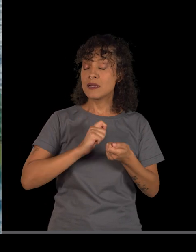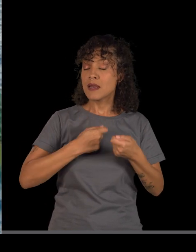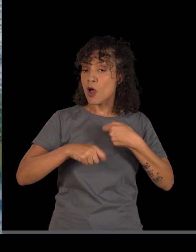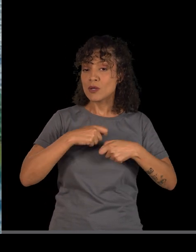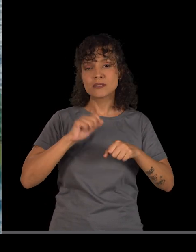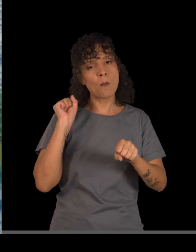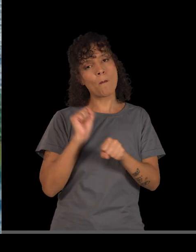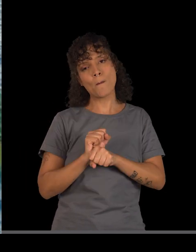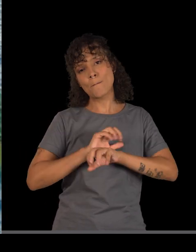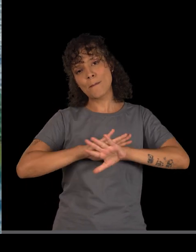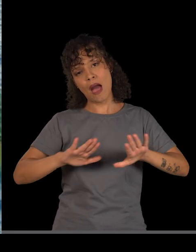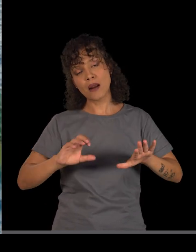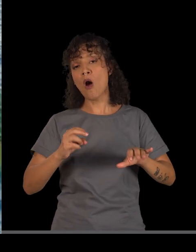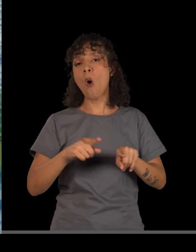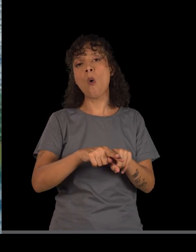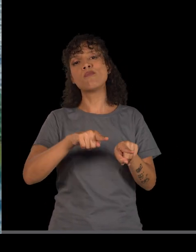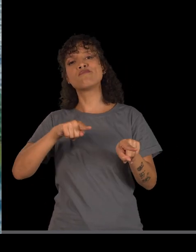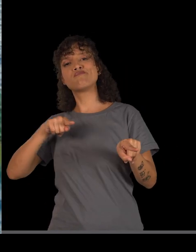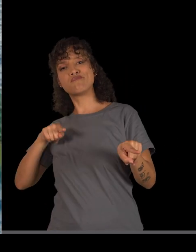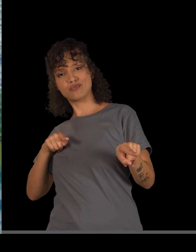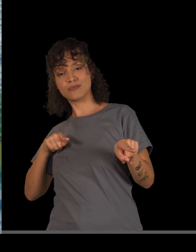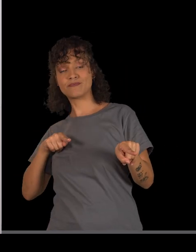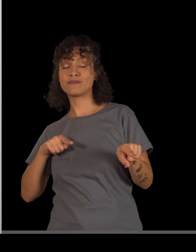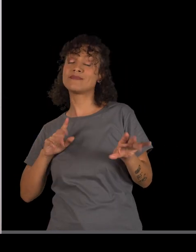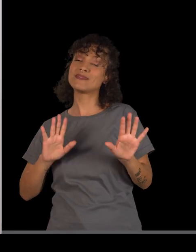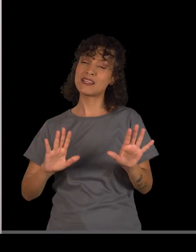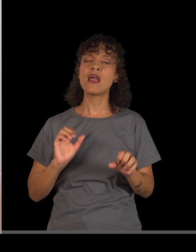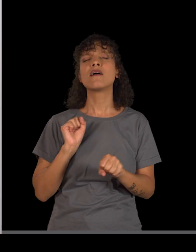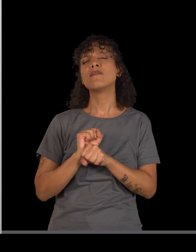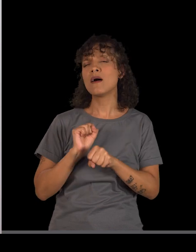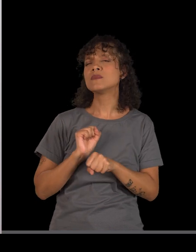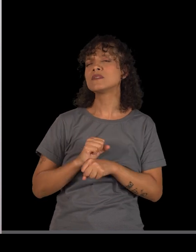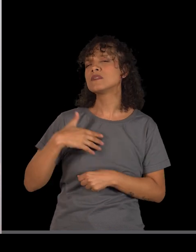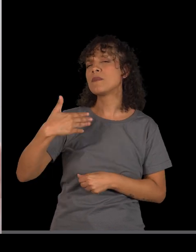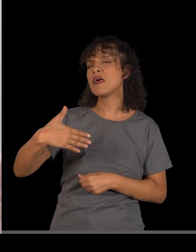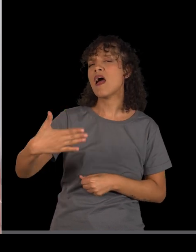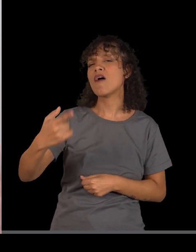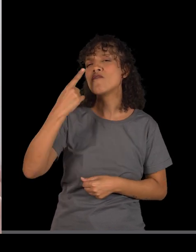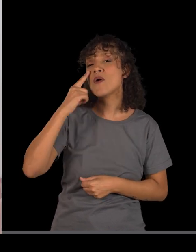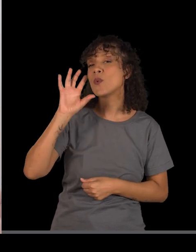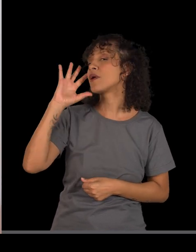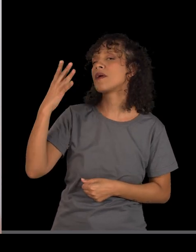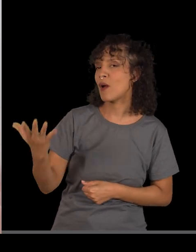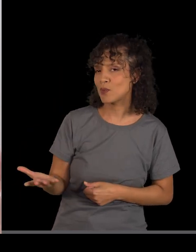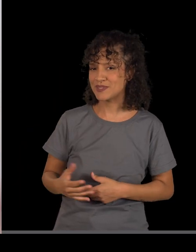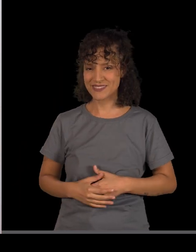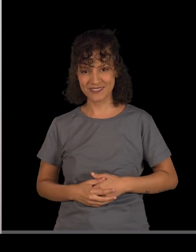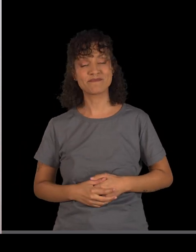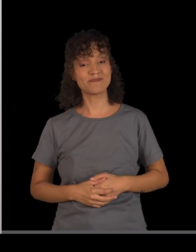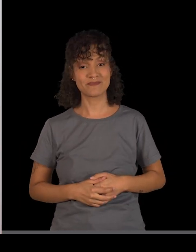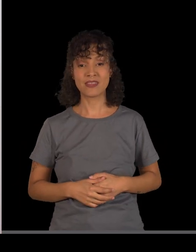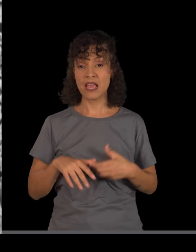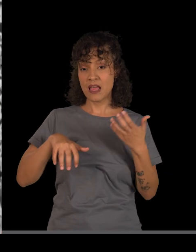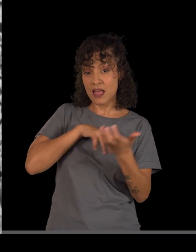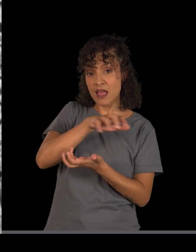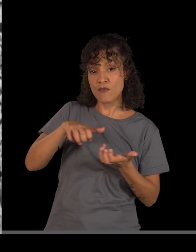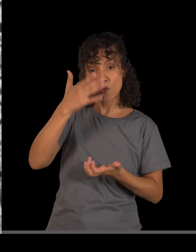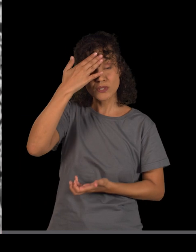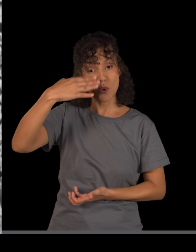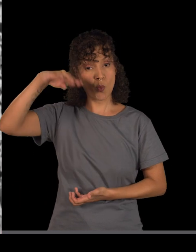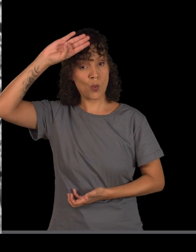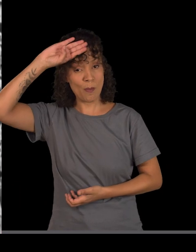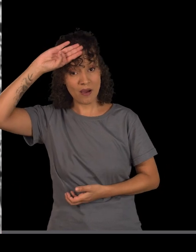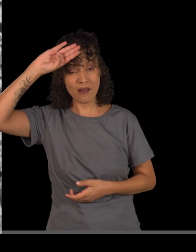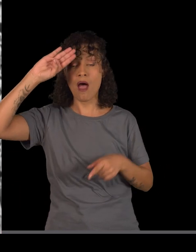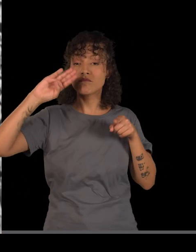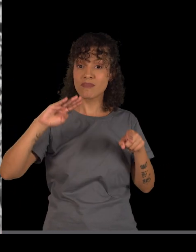ou até mesmo vão andar para trás. Mas isso são cenas dos próximos capítulos. Basicamente, a Revolução Cubana